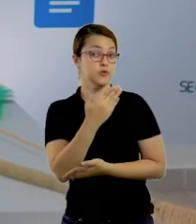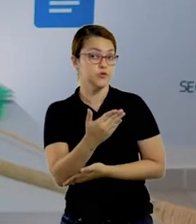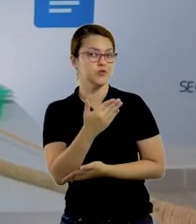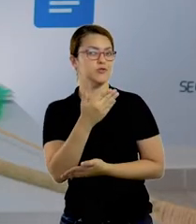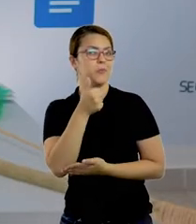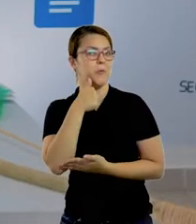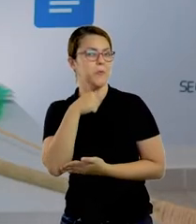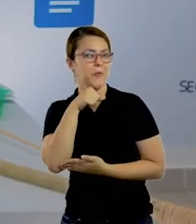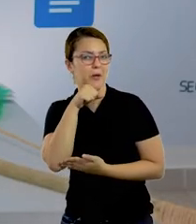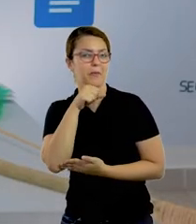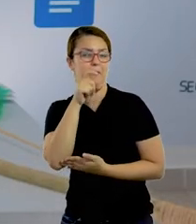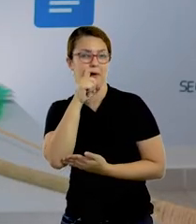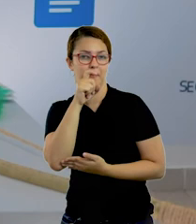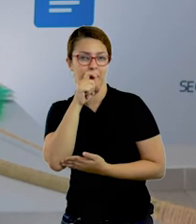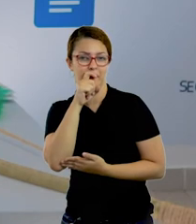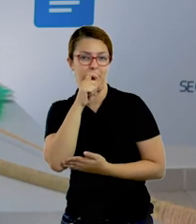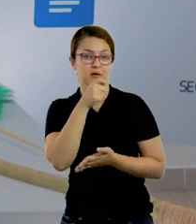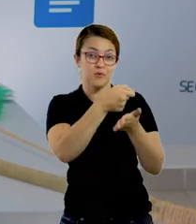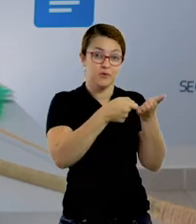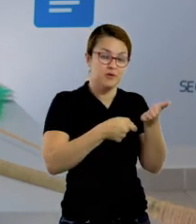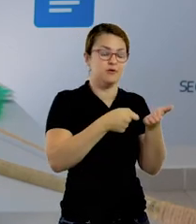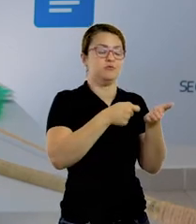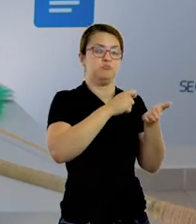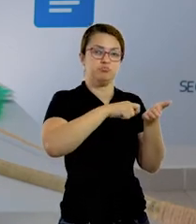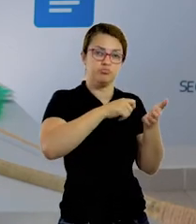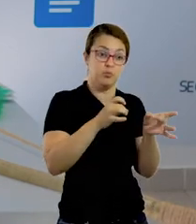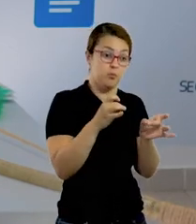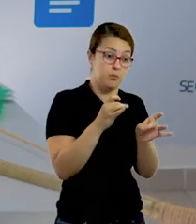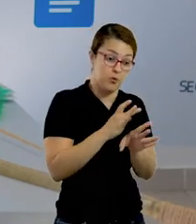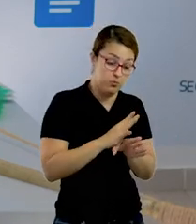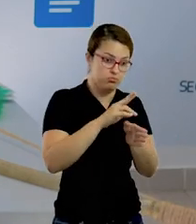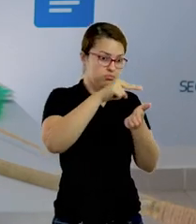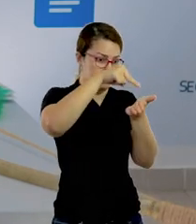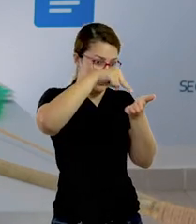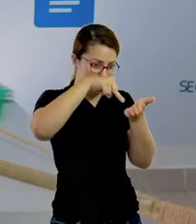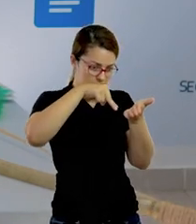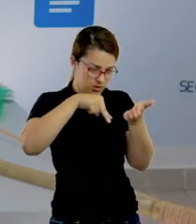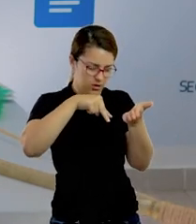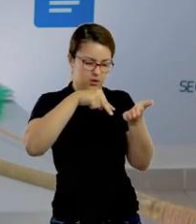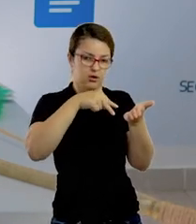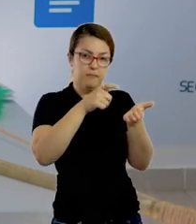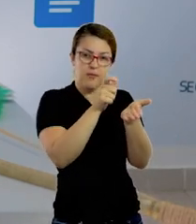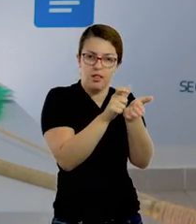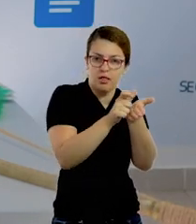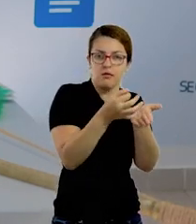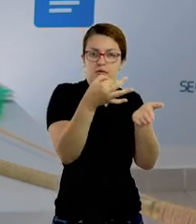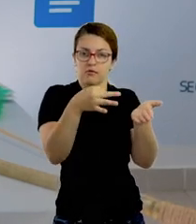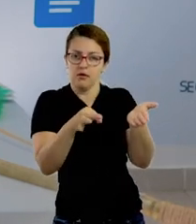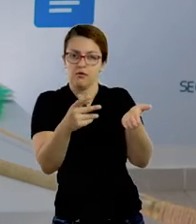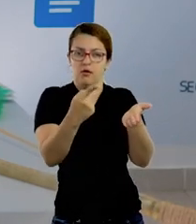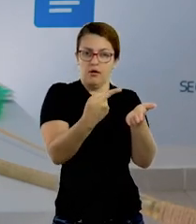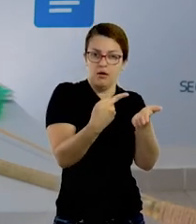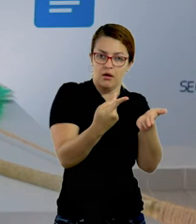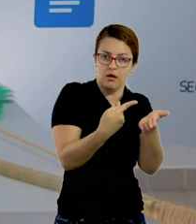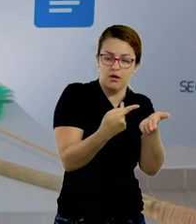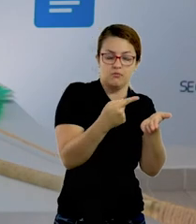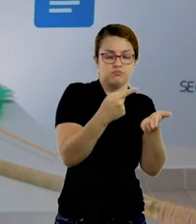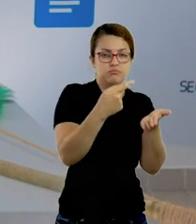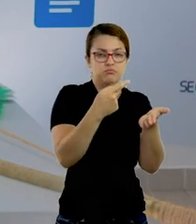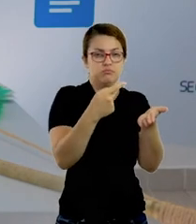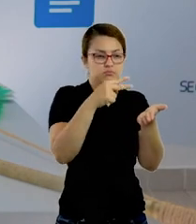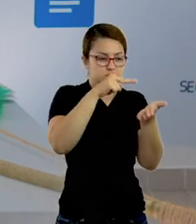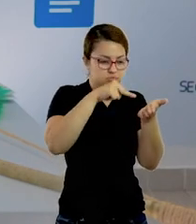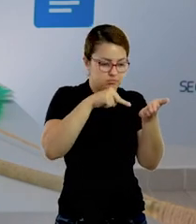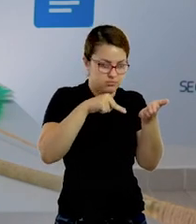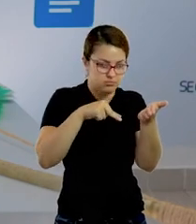vou pedir para os pais, após as produções textuais, olhar o texto, ler, corrigir os erros, entregar